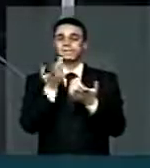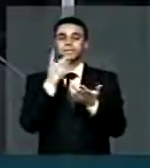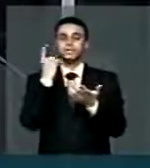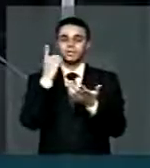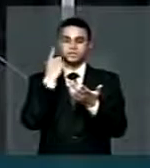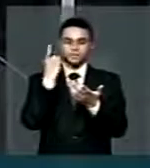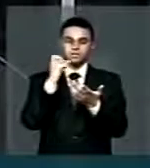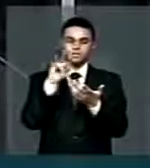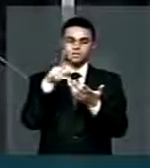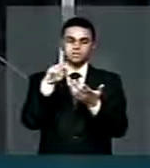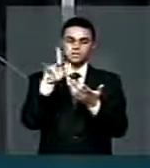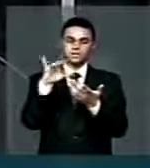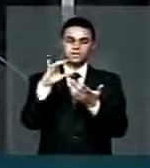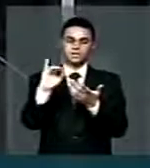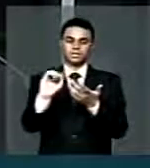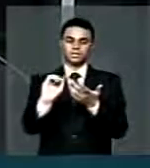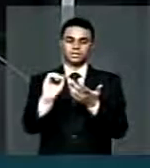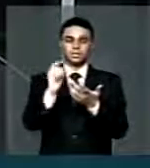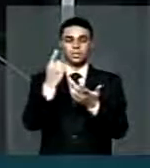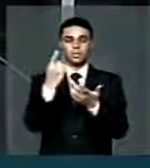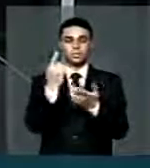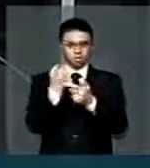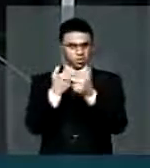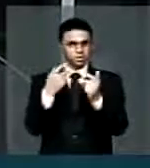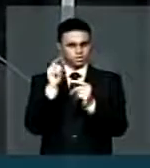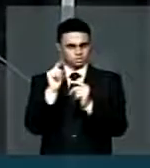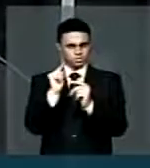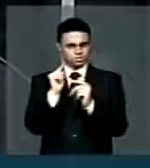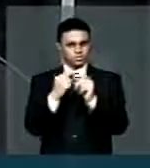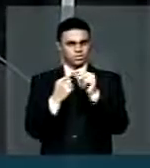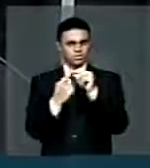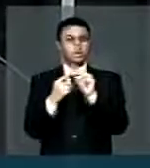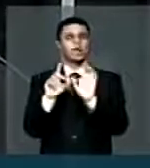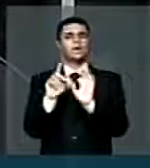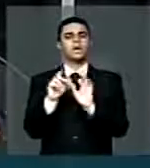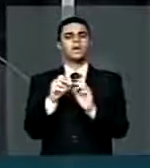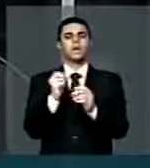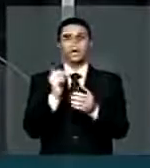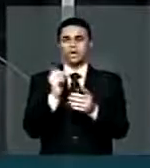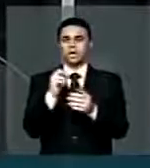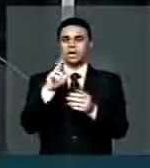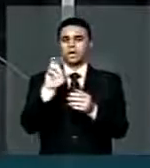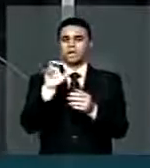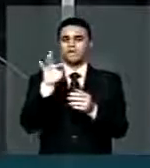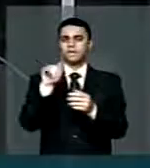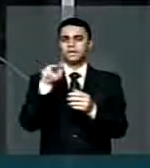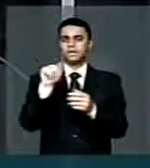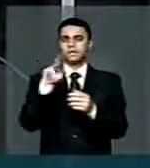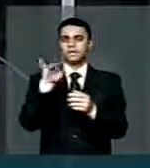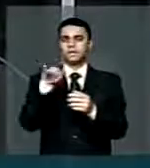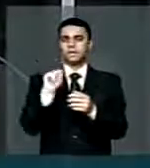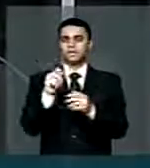deputado Simplício, a esse caso específico, a refinaria negociada